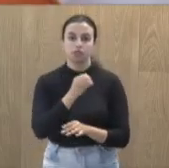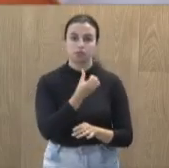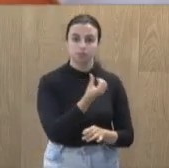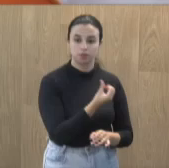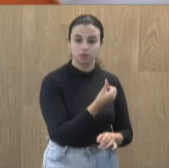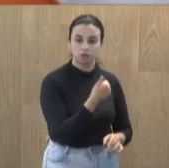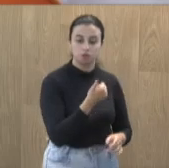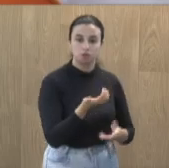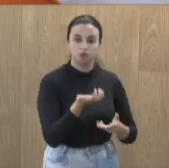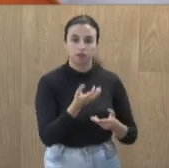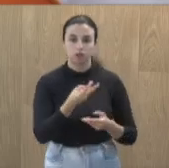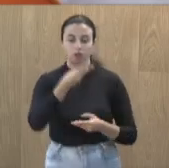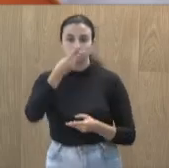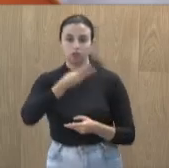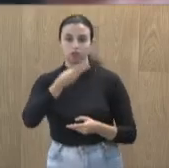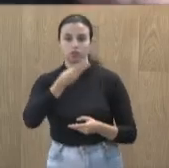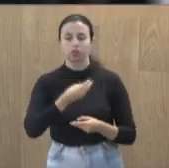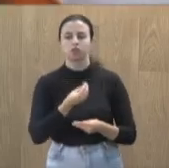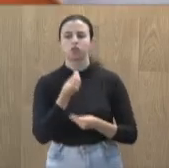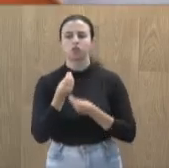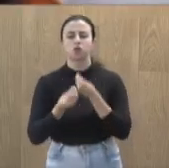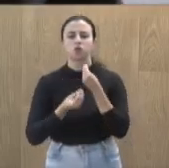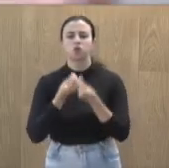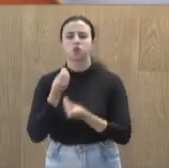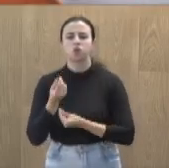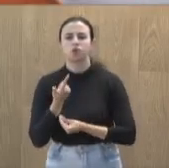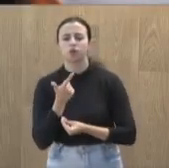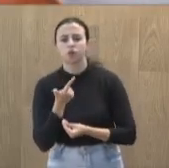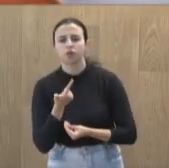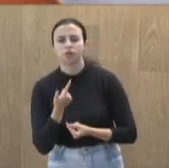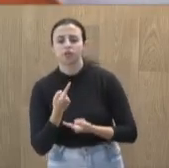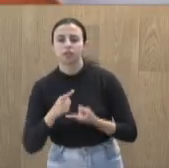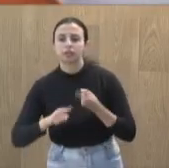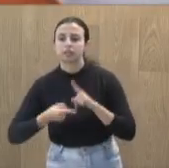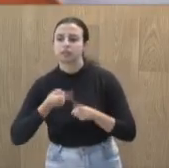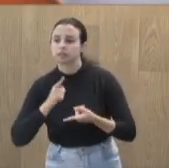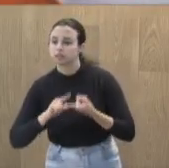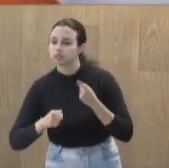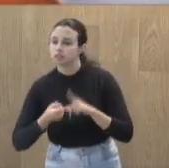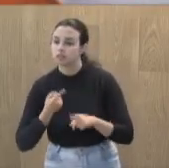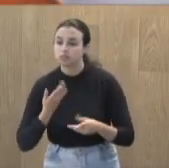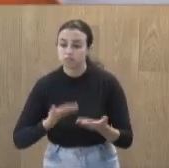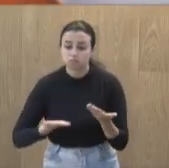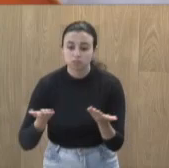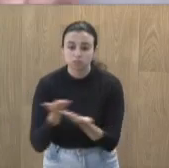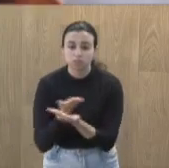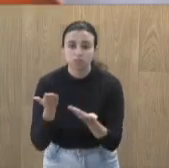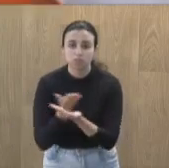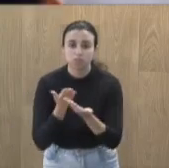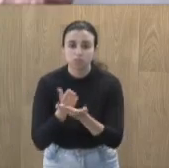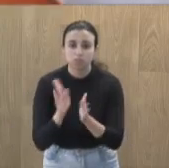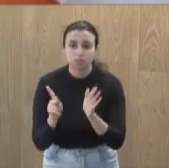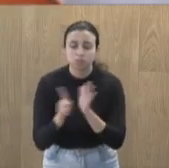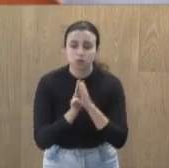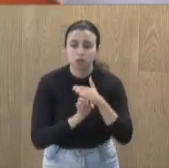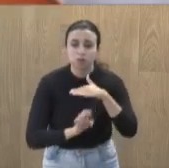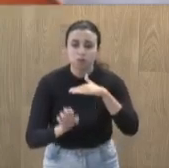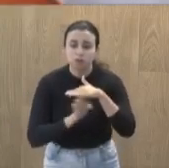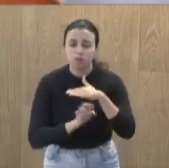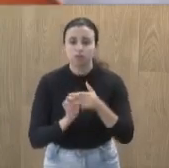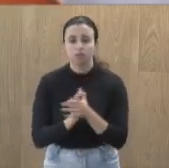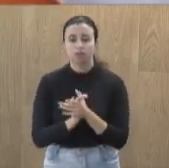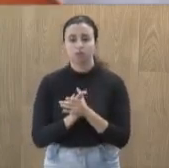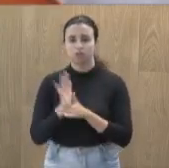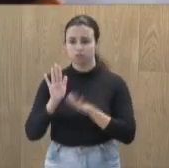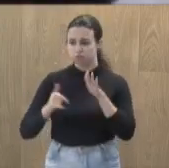3. Então, eles não têm acordo nem entre eles. Quando a Janete me perguntava, eu falei,